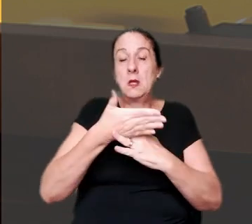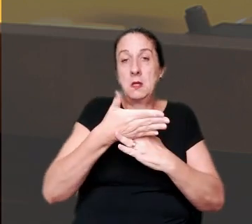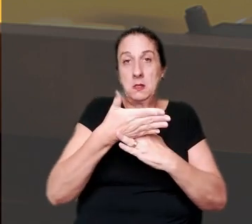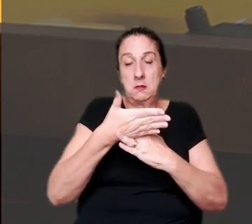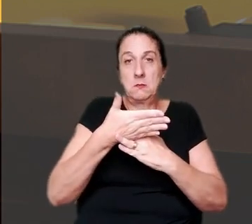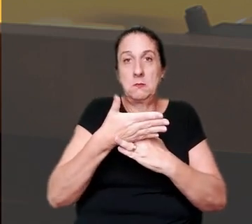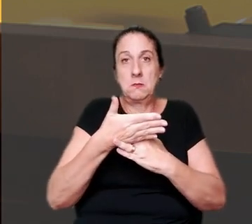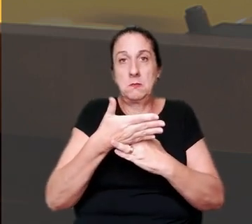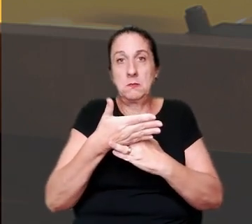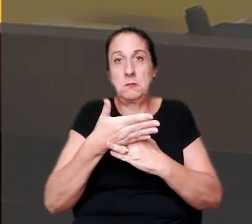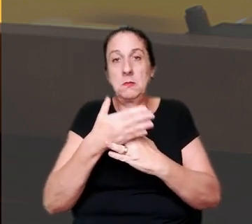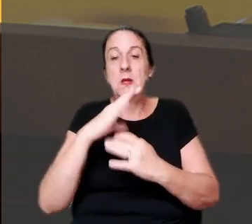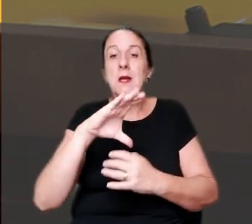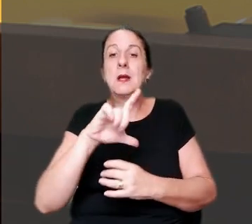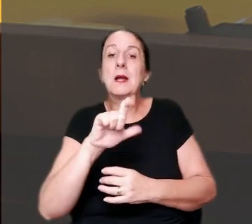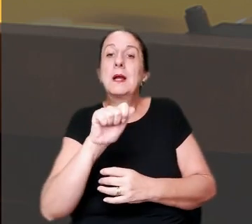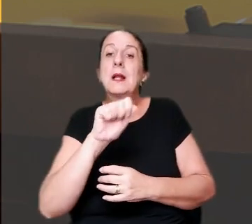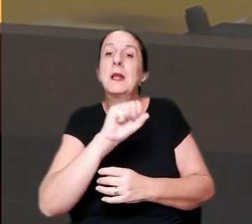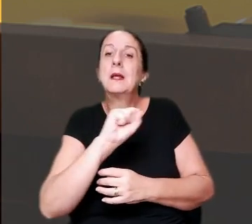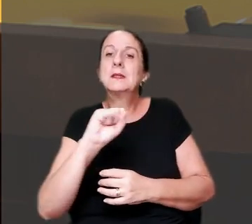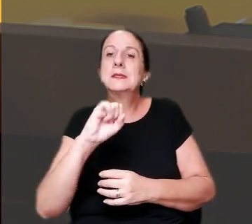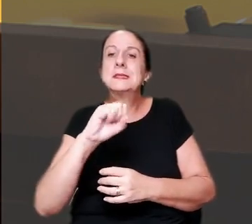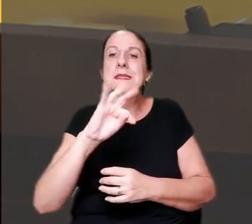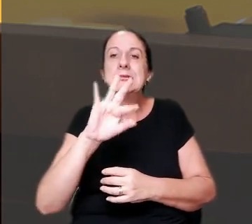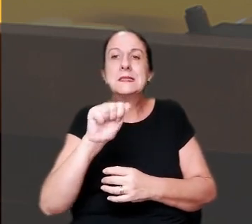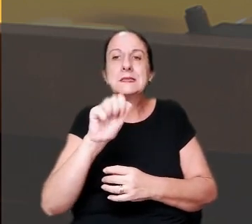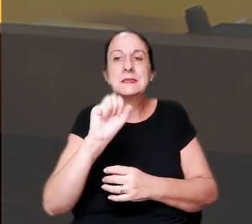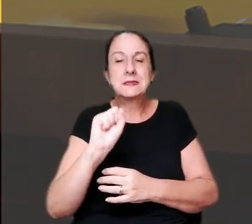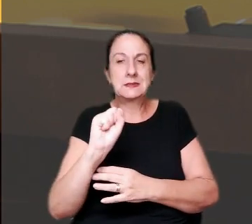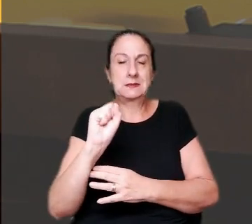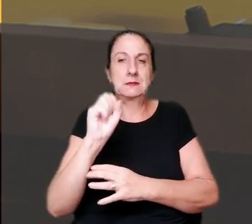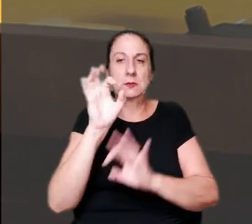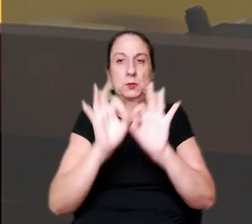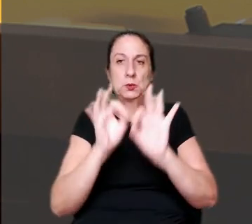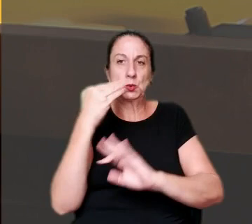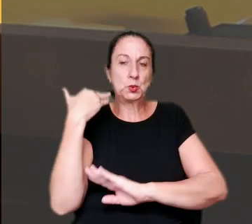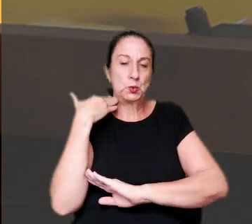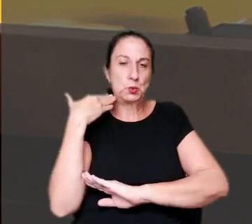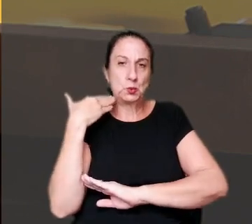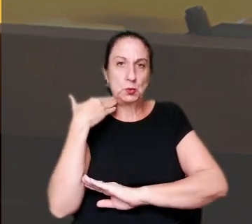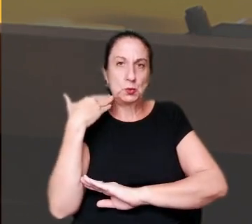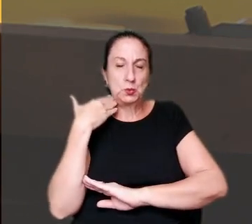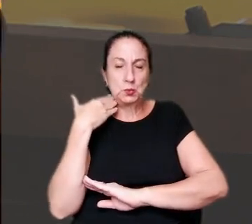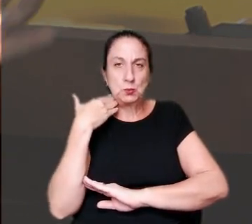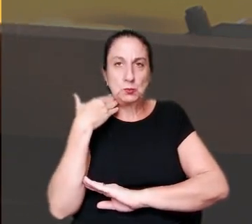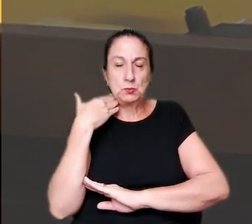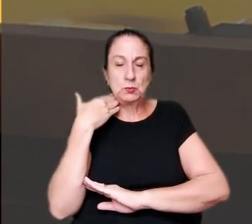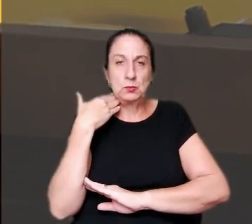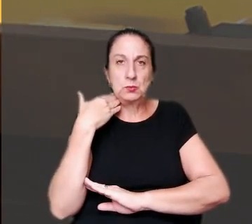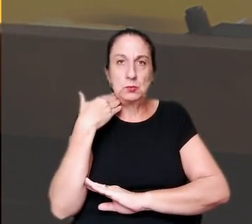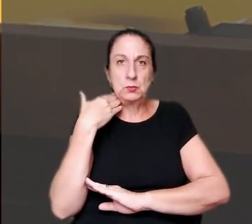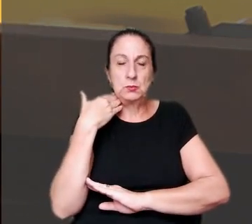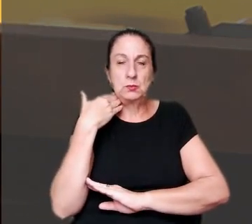através dos classistas que eram nomeados, naquele tempo os juízes classistas, foram nomeados com